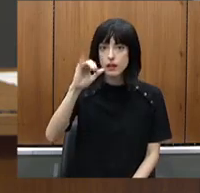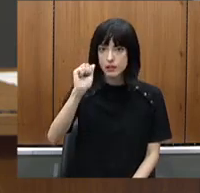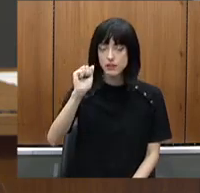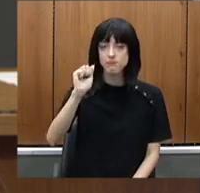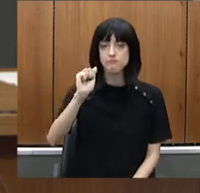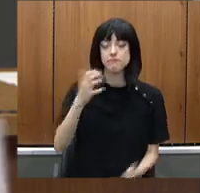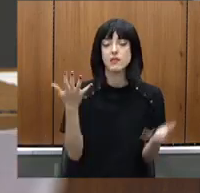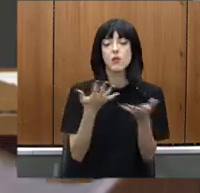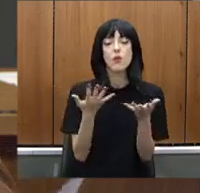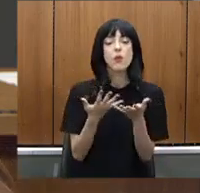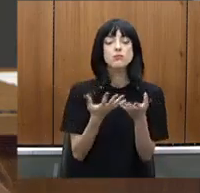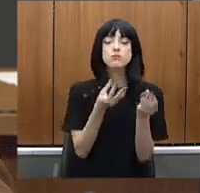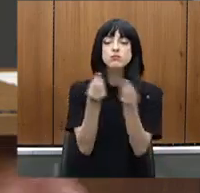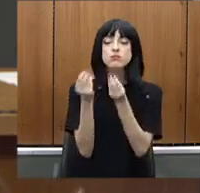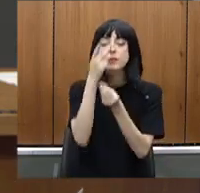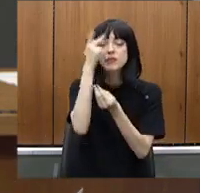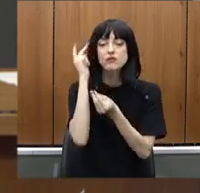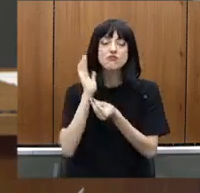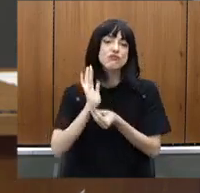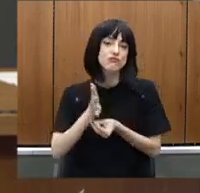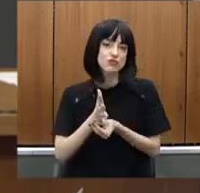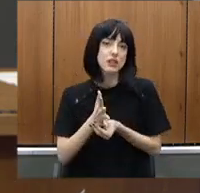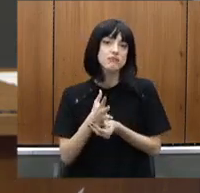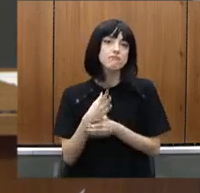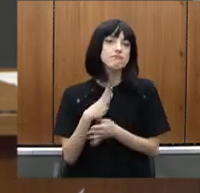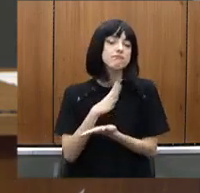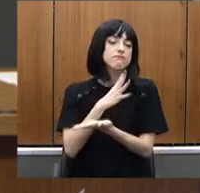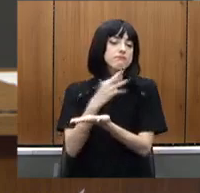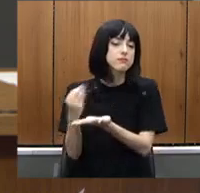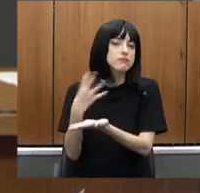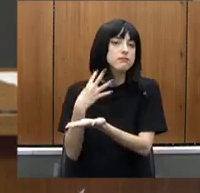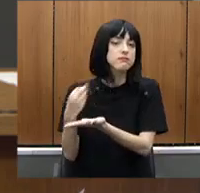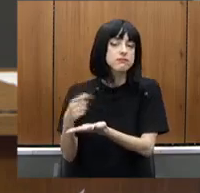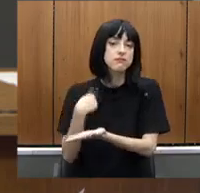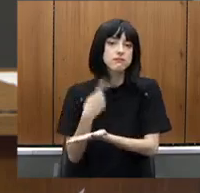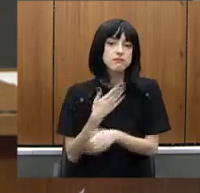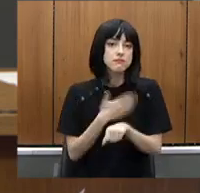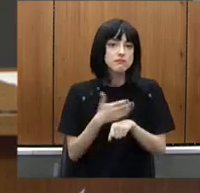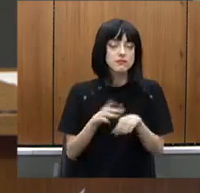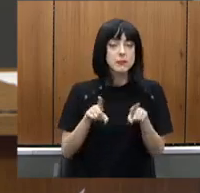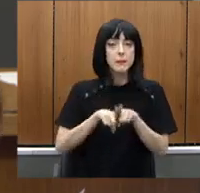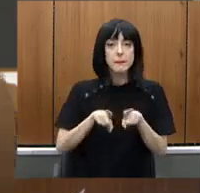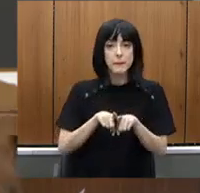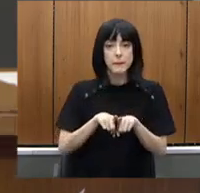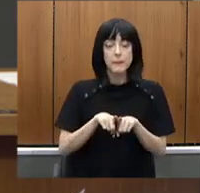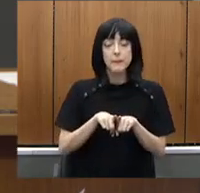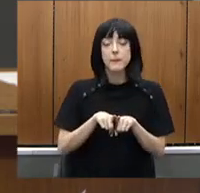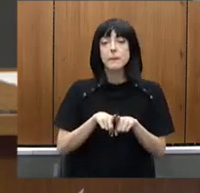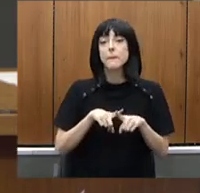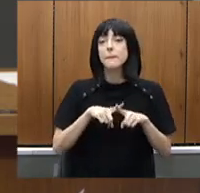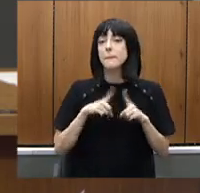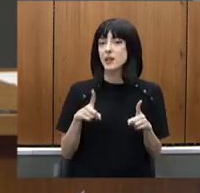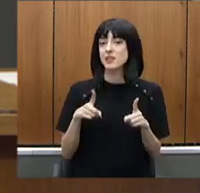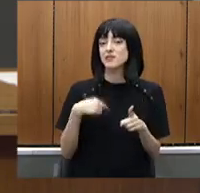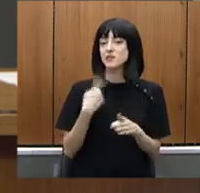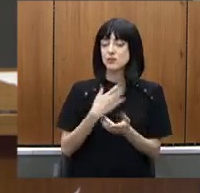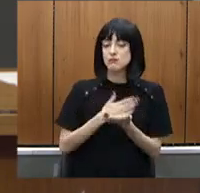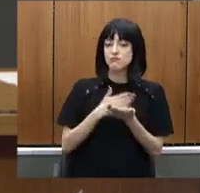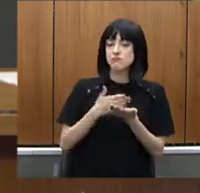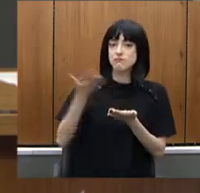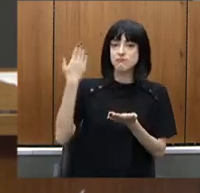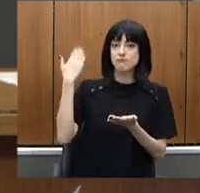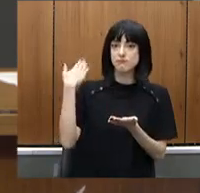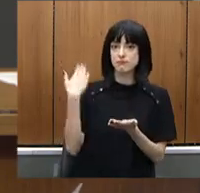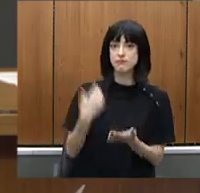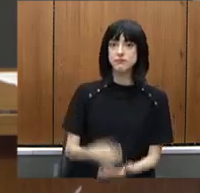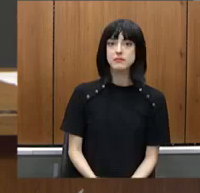por causa do de informações de inteligência que a gente tinha que eles vinham para atacar E aí espalhamos o treinamento nos horários